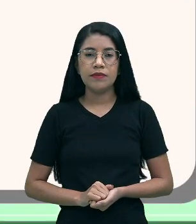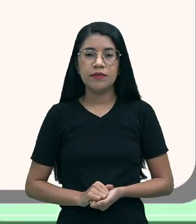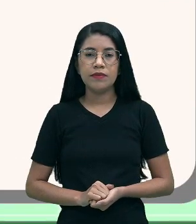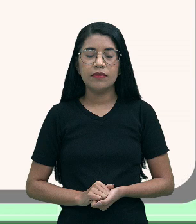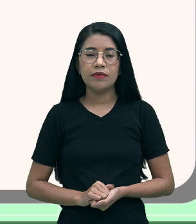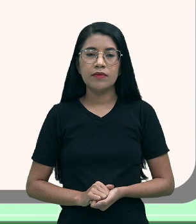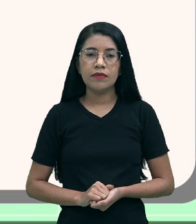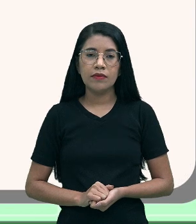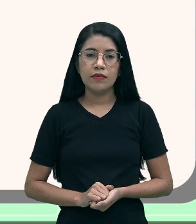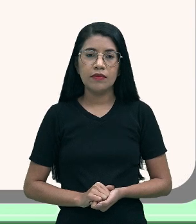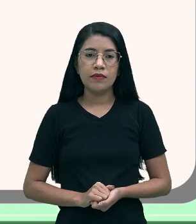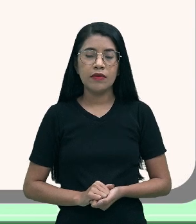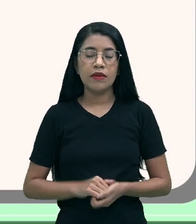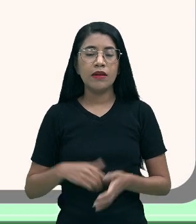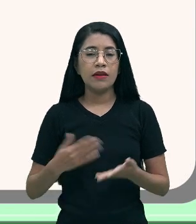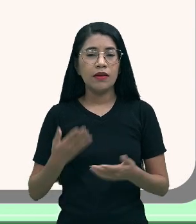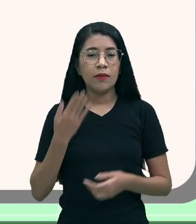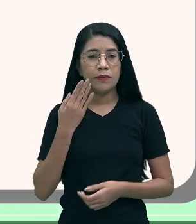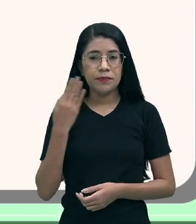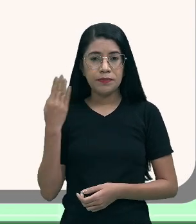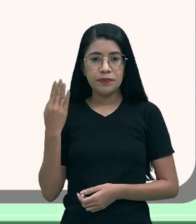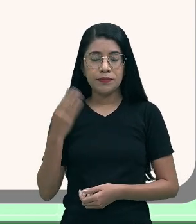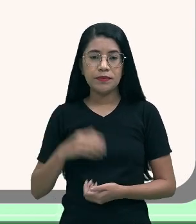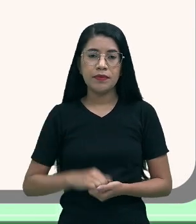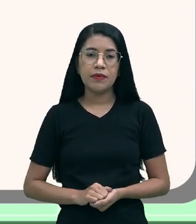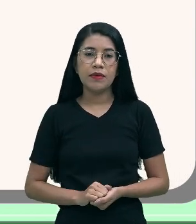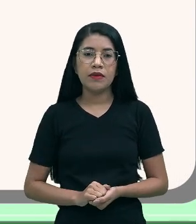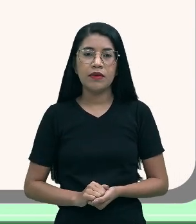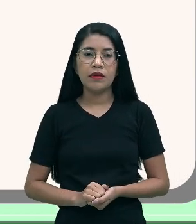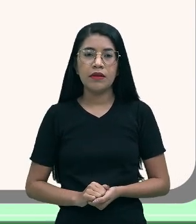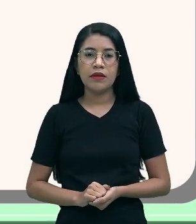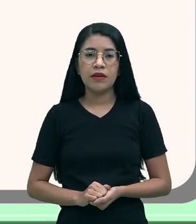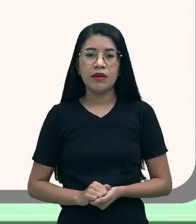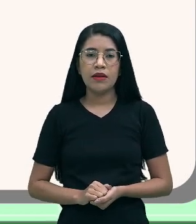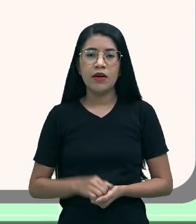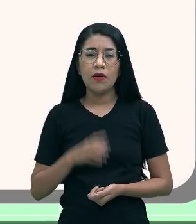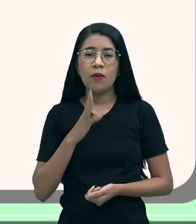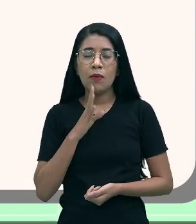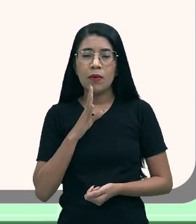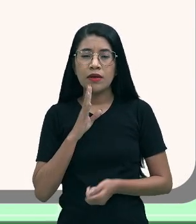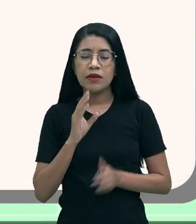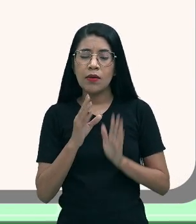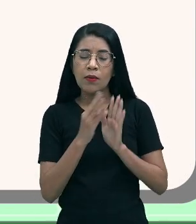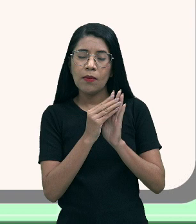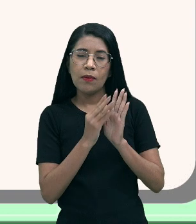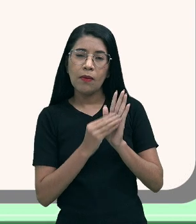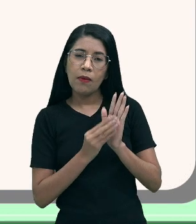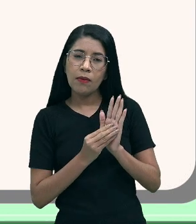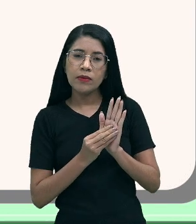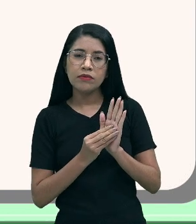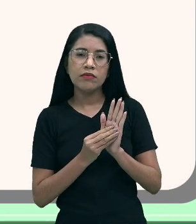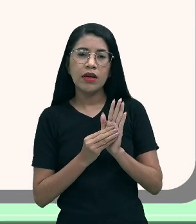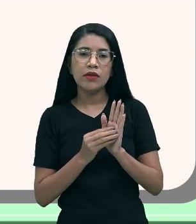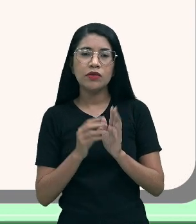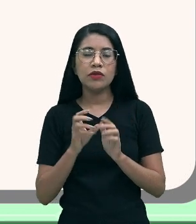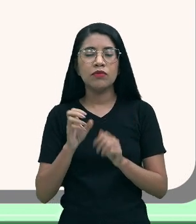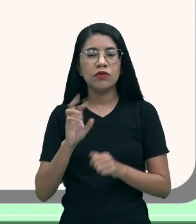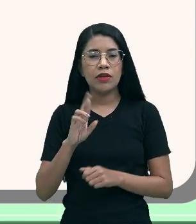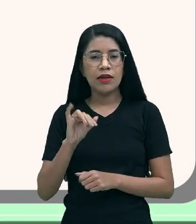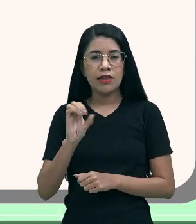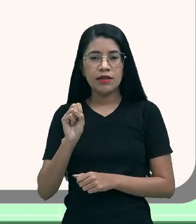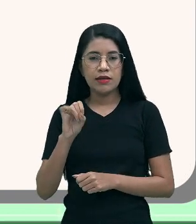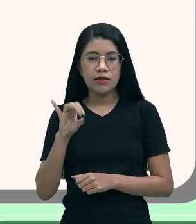Então, pessoal, veja só, vamos primeiro conhecer qual é o conceito que nós temos sobre os resistores.